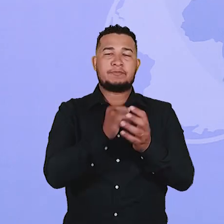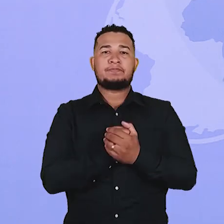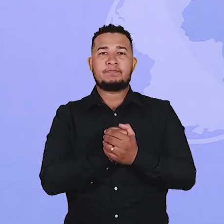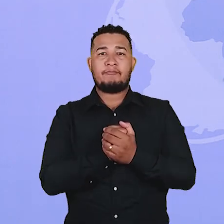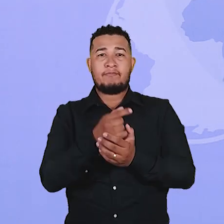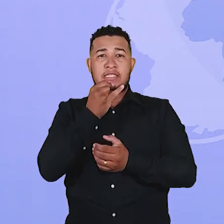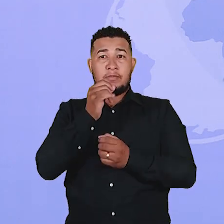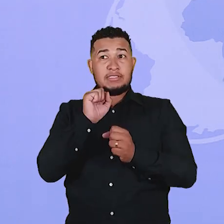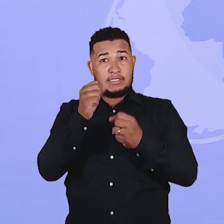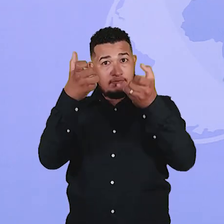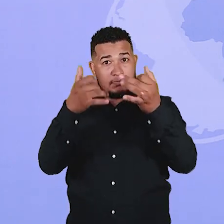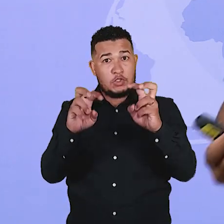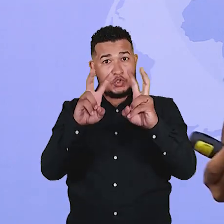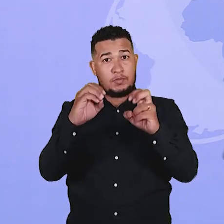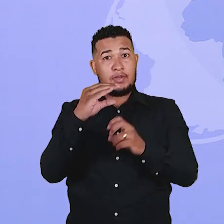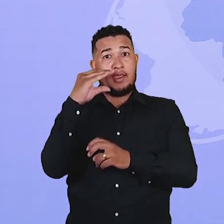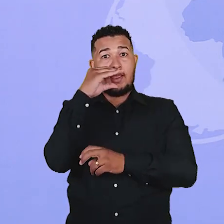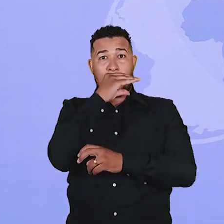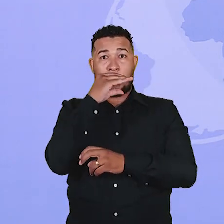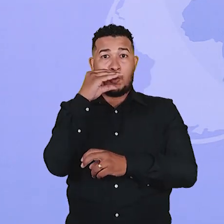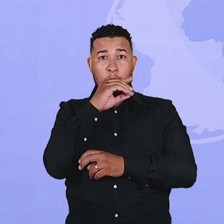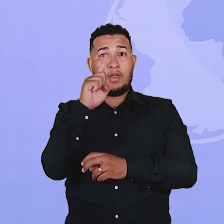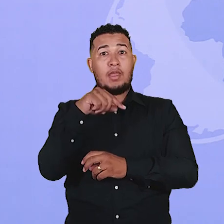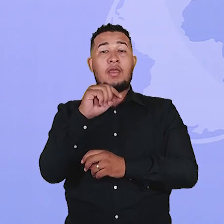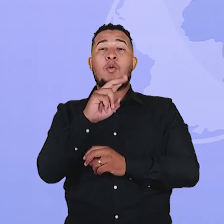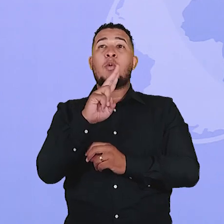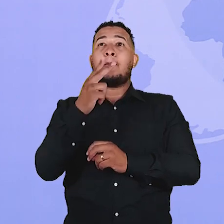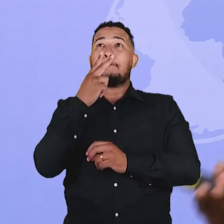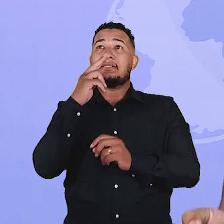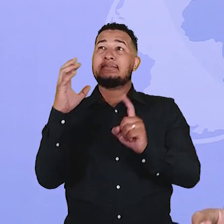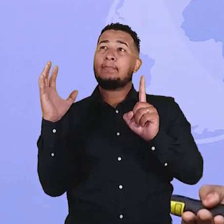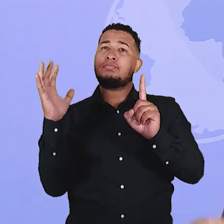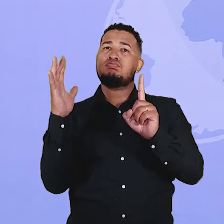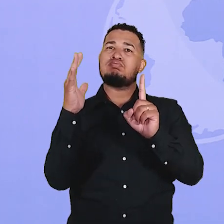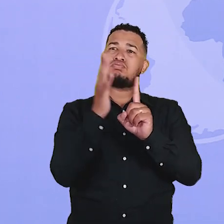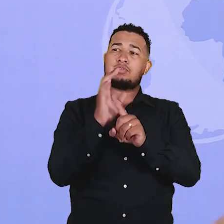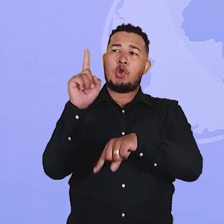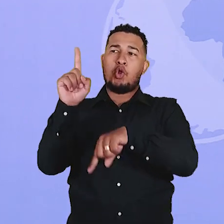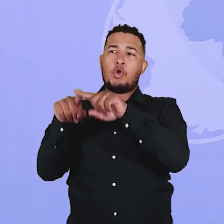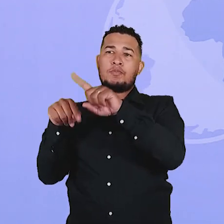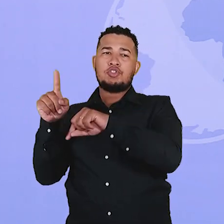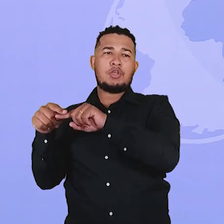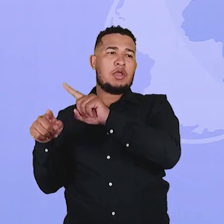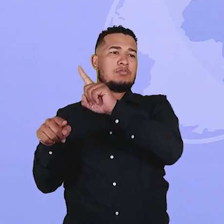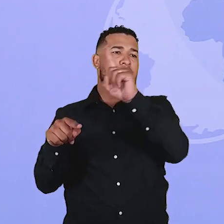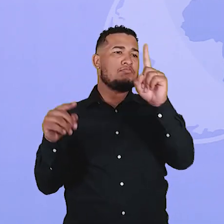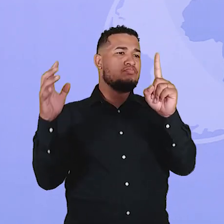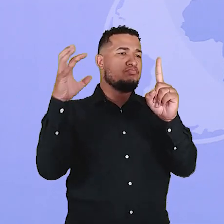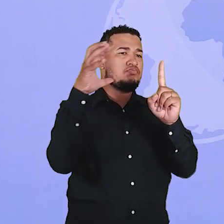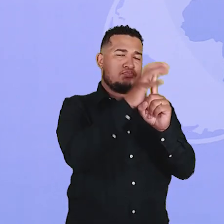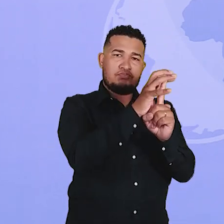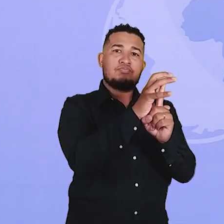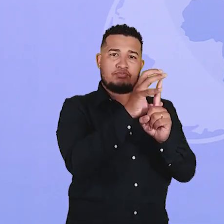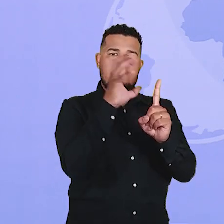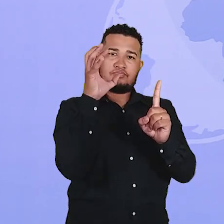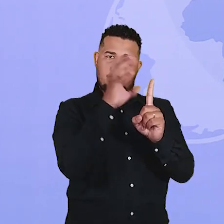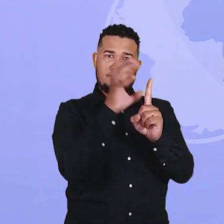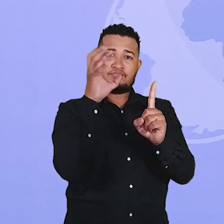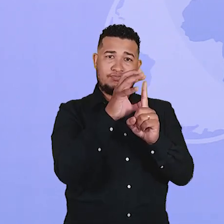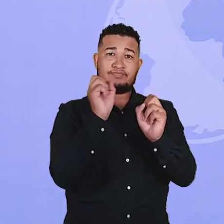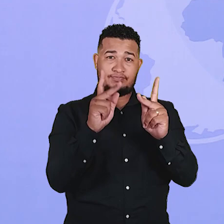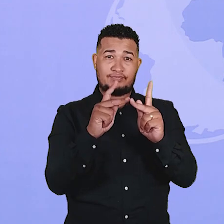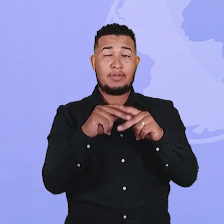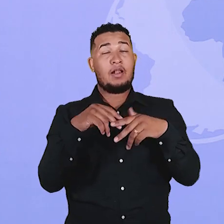o ato de a gente falar de calor é sempre fluido. O calor flui sempre de um objeto para o outro, beleza? Então,